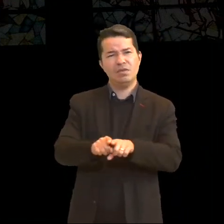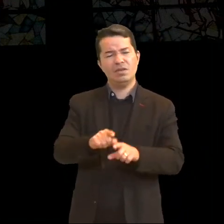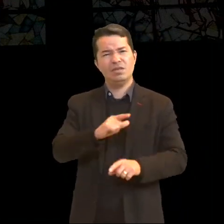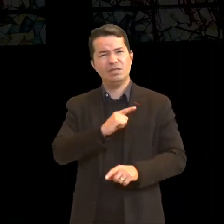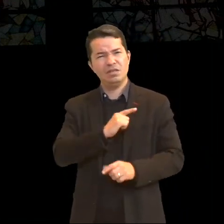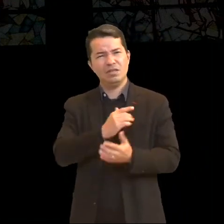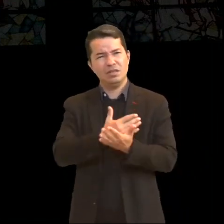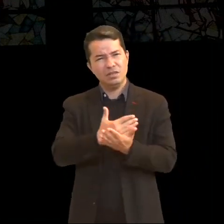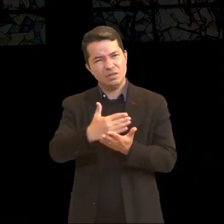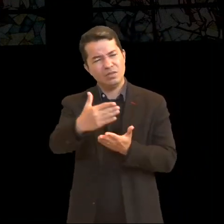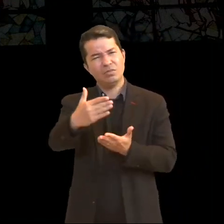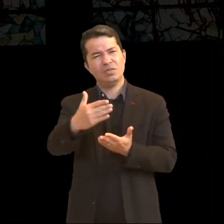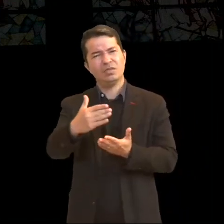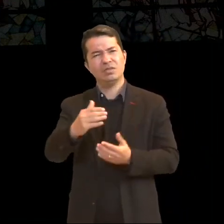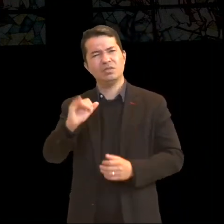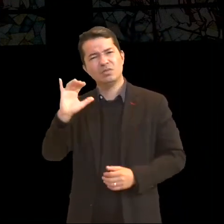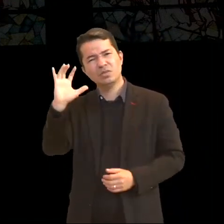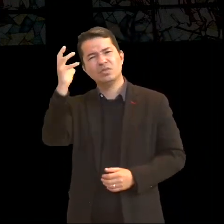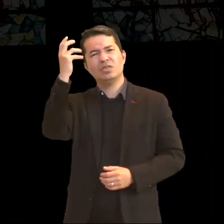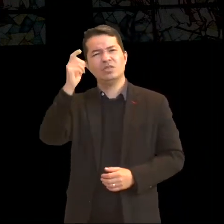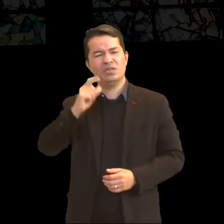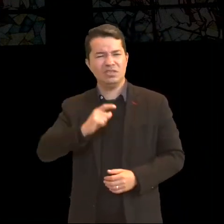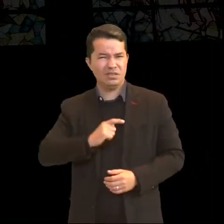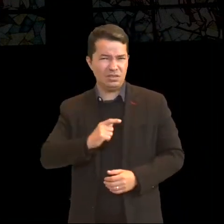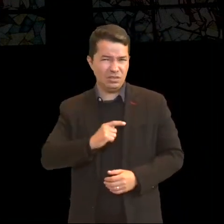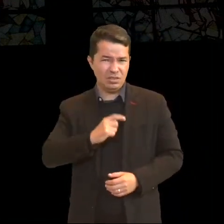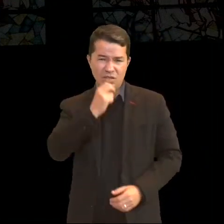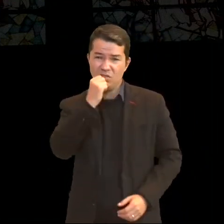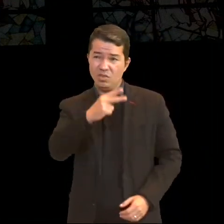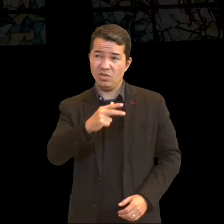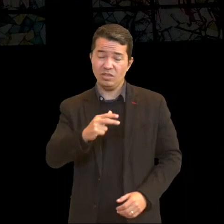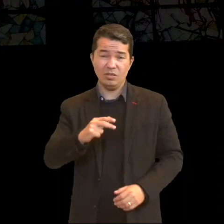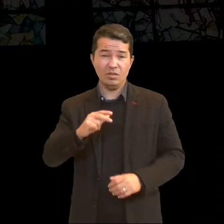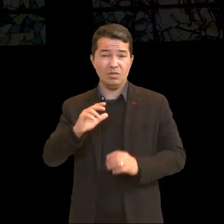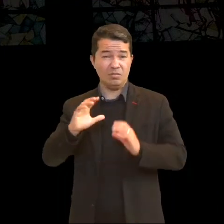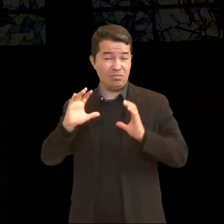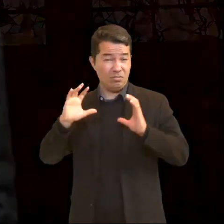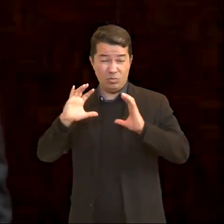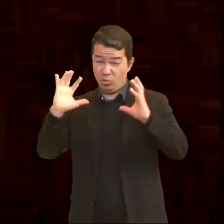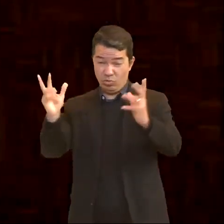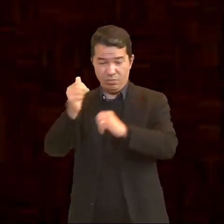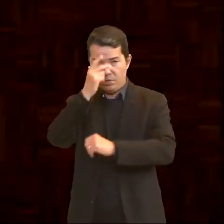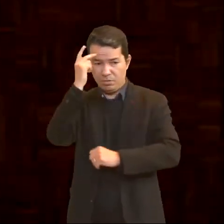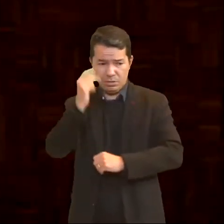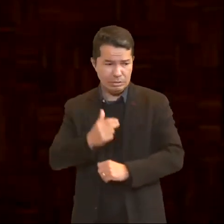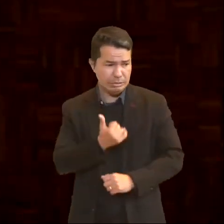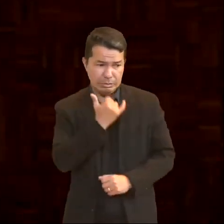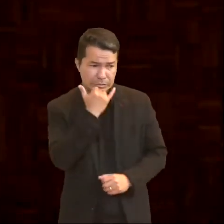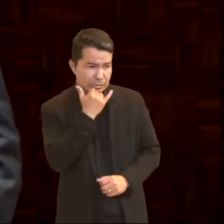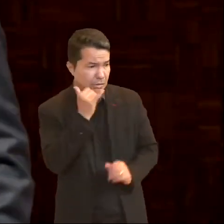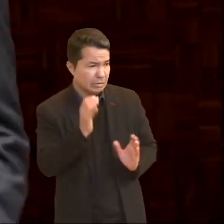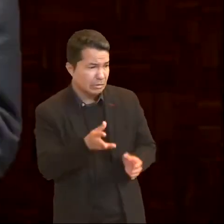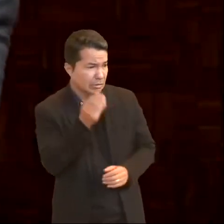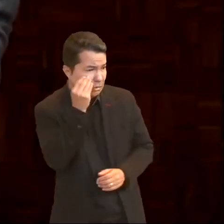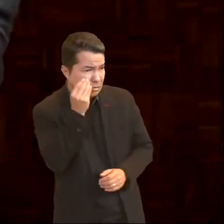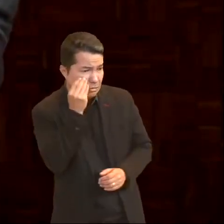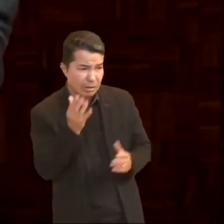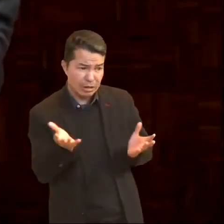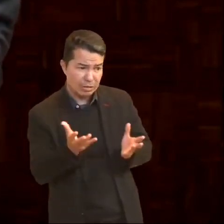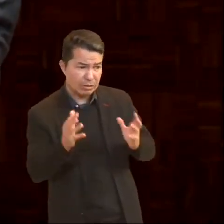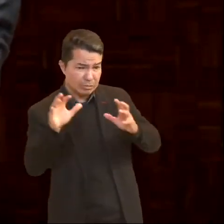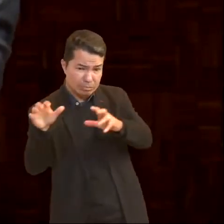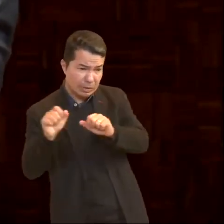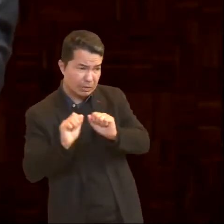Jonas, o negócio é o seguinte, nós vamos ter que jogar você no mar. Não tem. Que